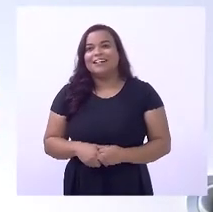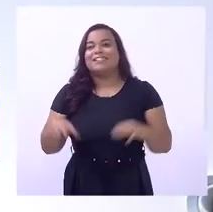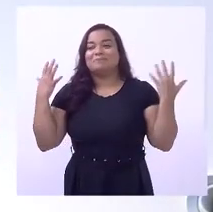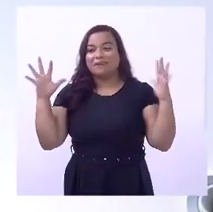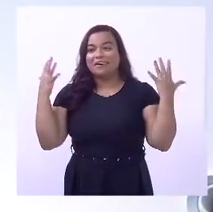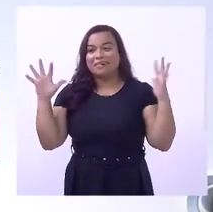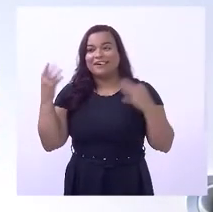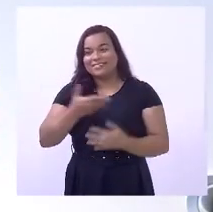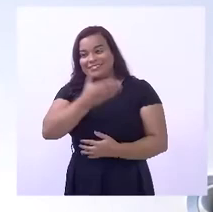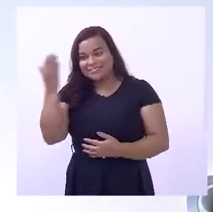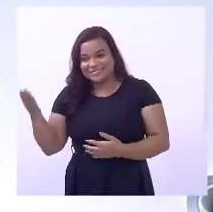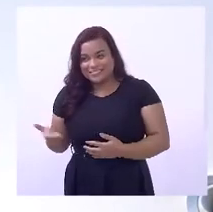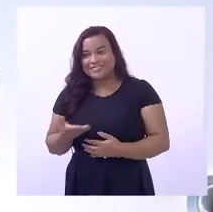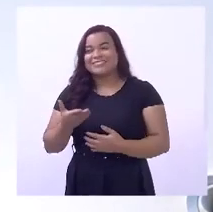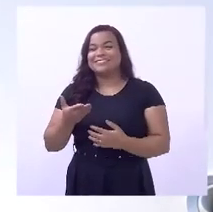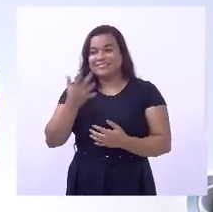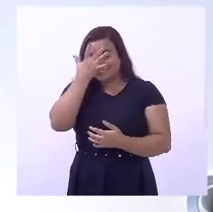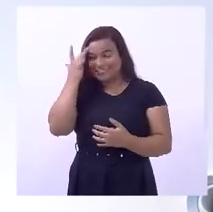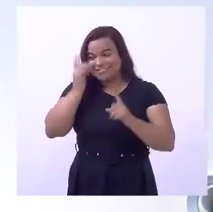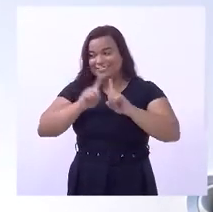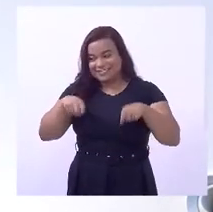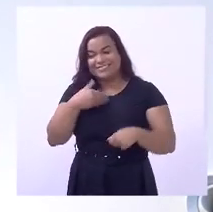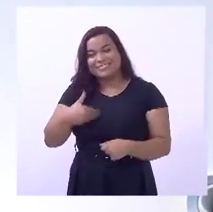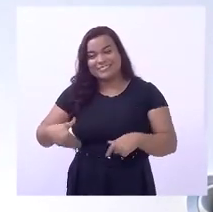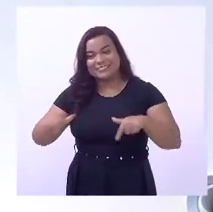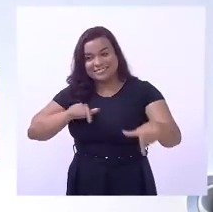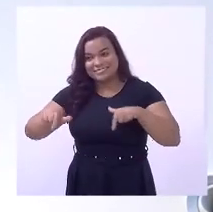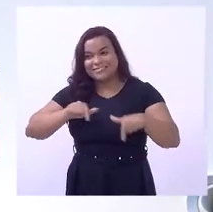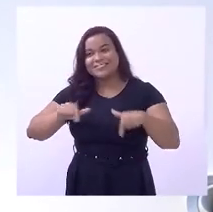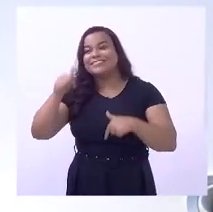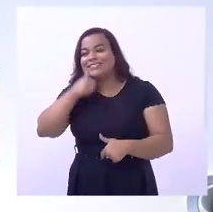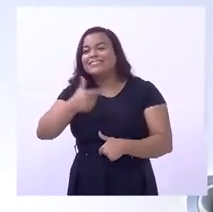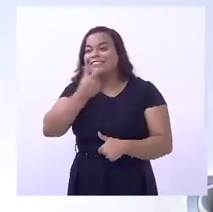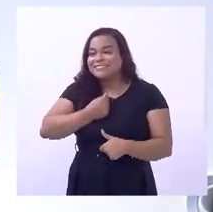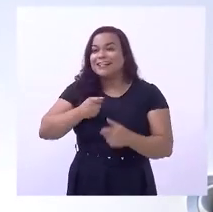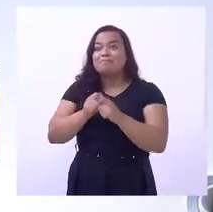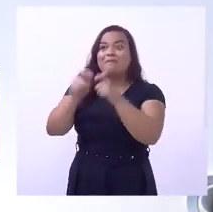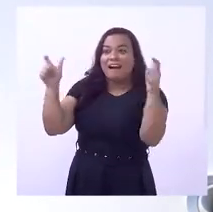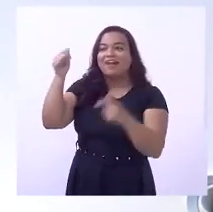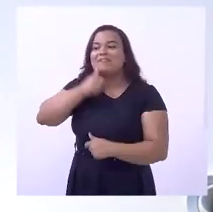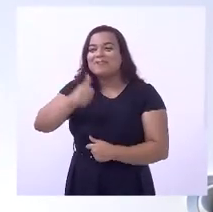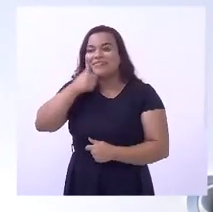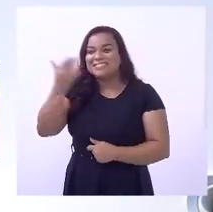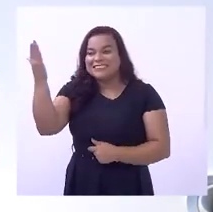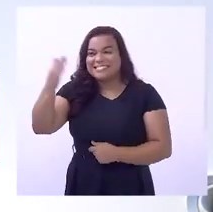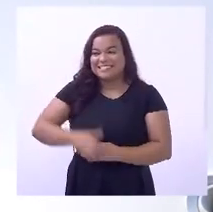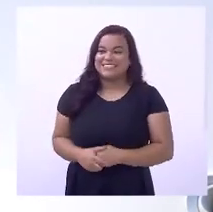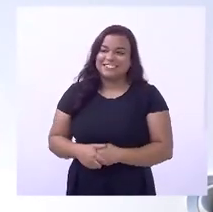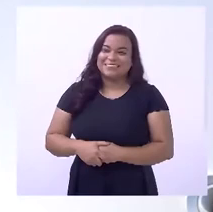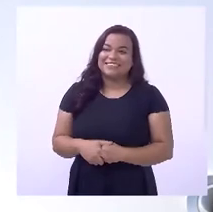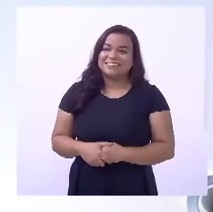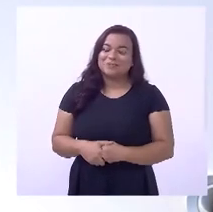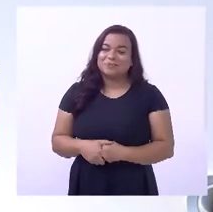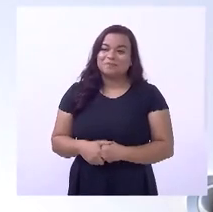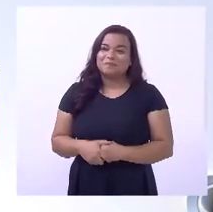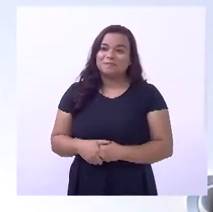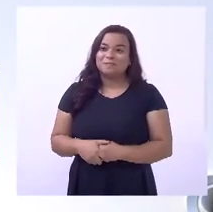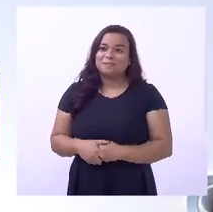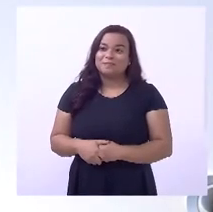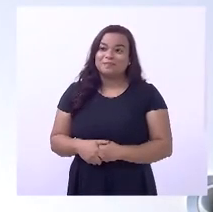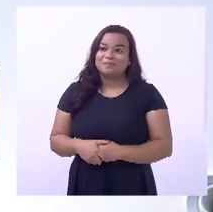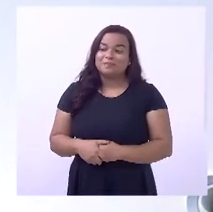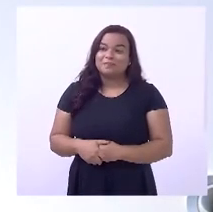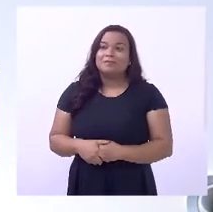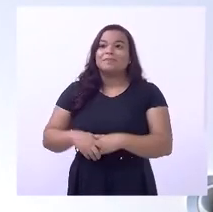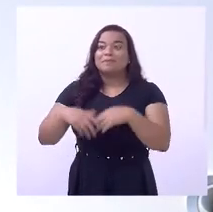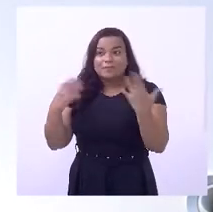Parabéns para vocês, servidores e servidoras, na sua maioria mulheres. E como